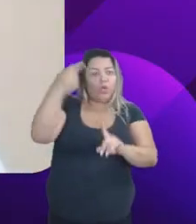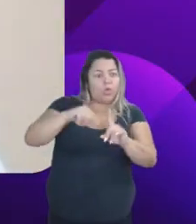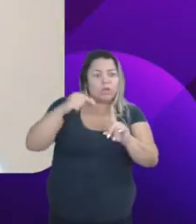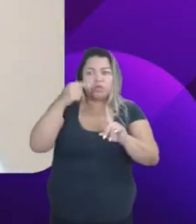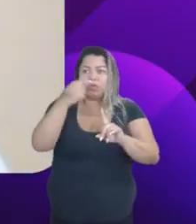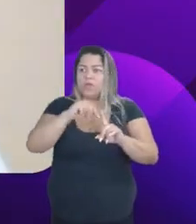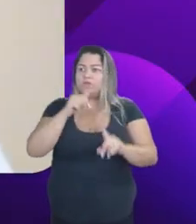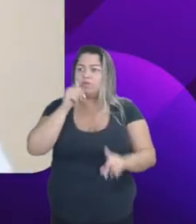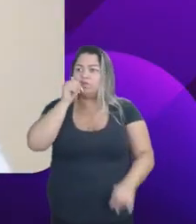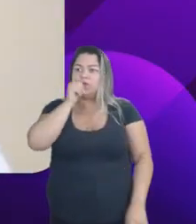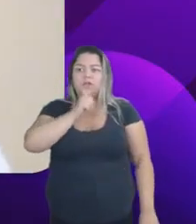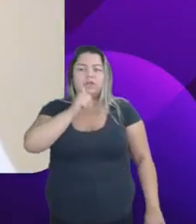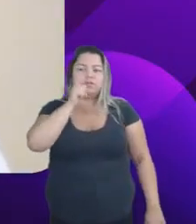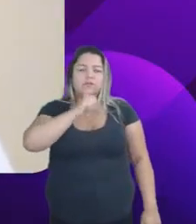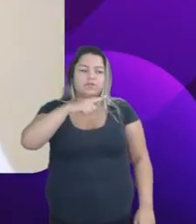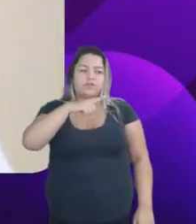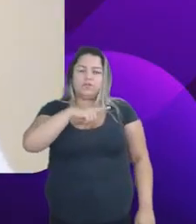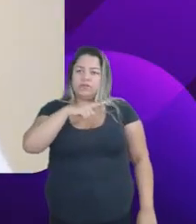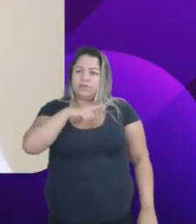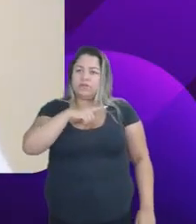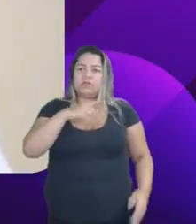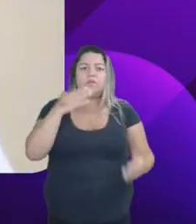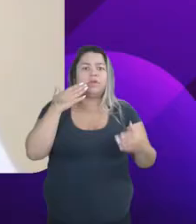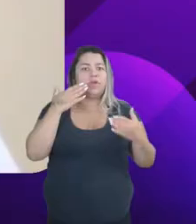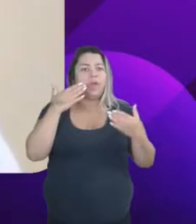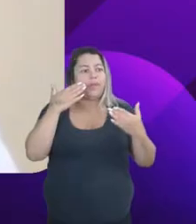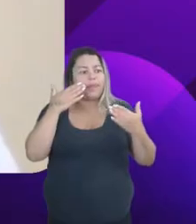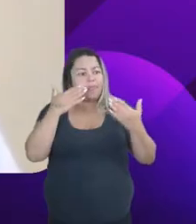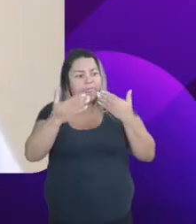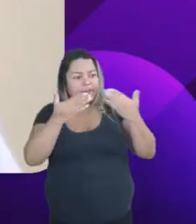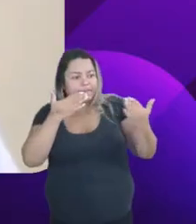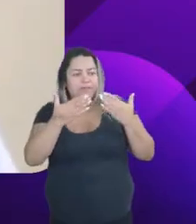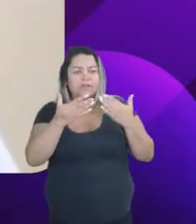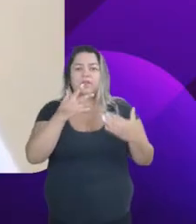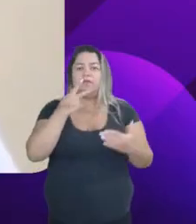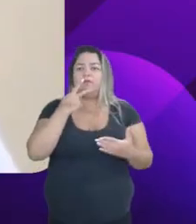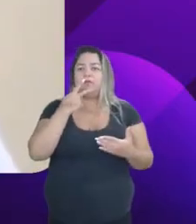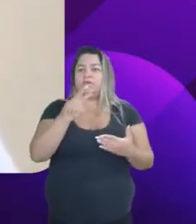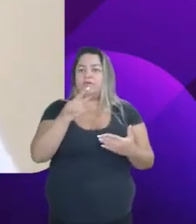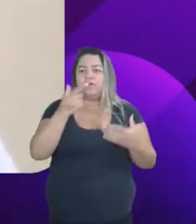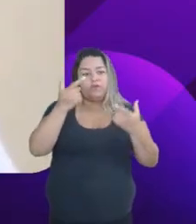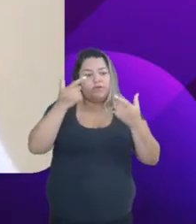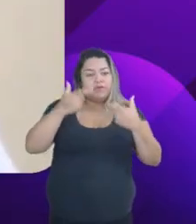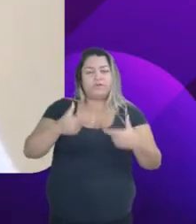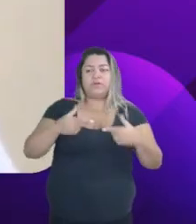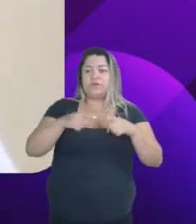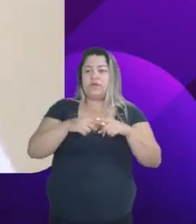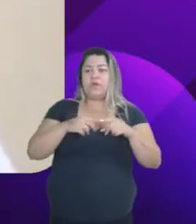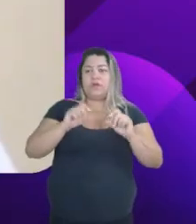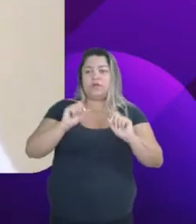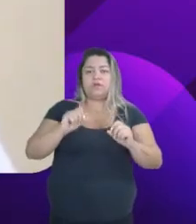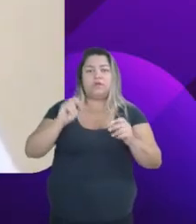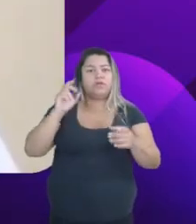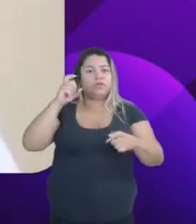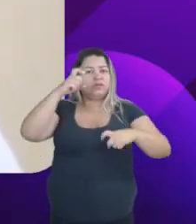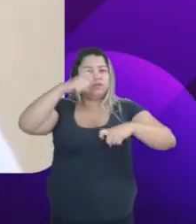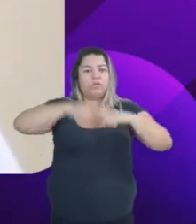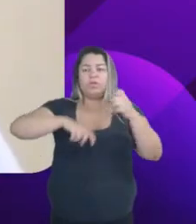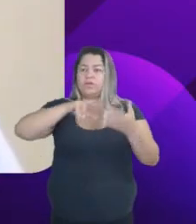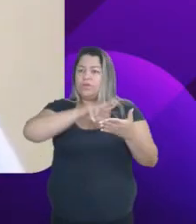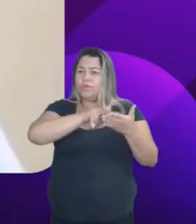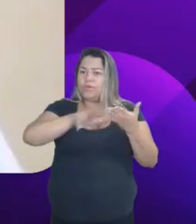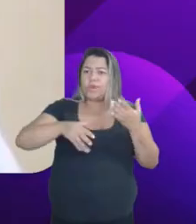essa mulher tomou, psicologicamente falando? Então, física, moral, patrimonial, sexual